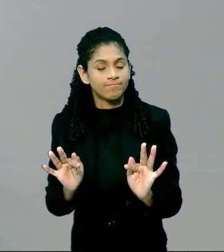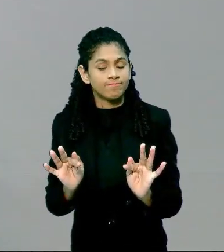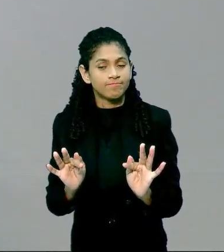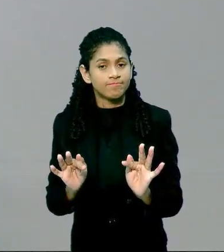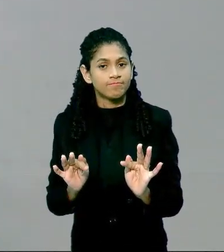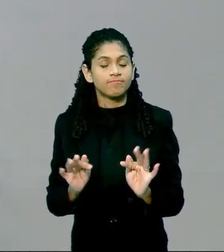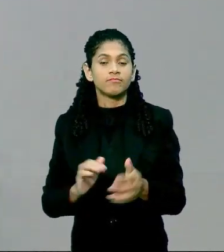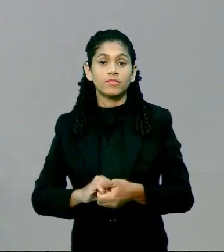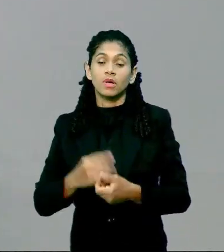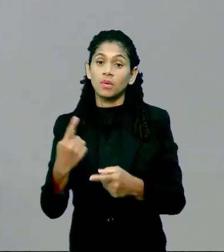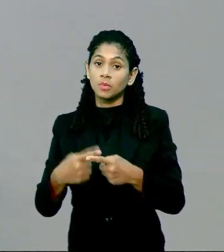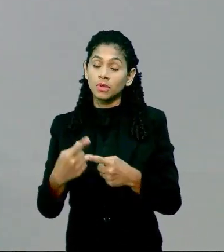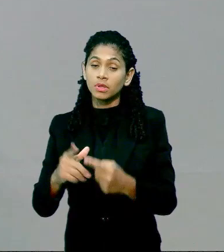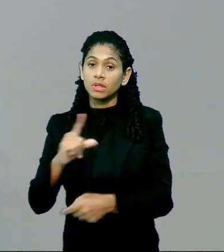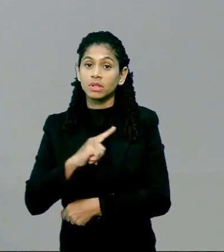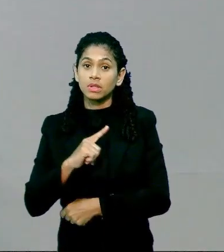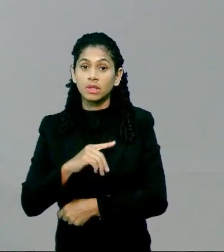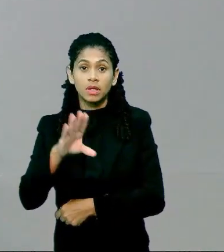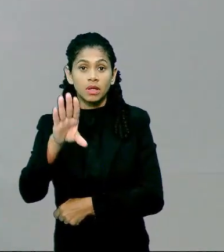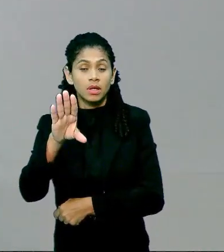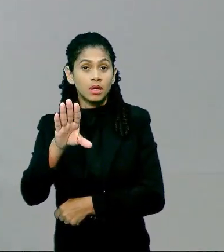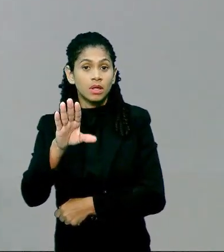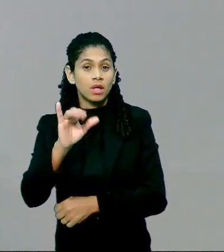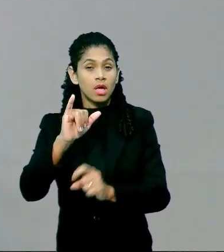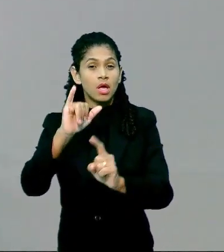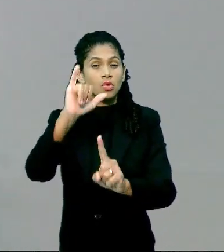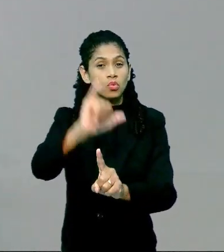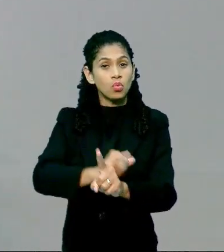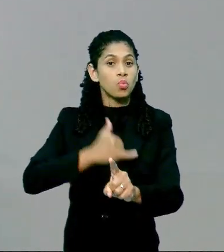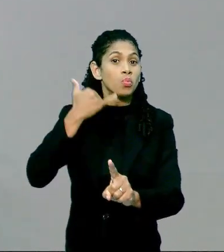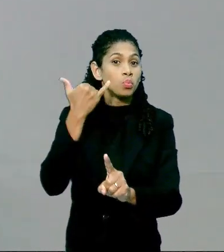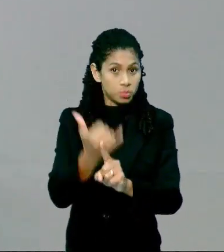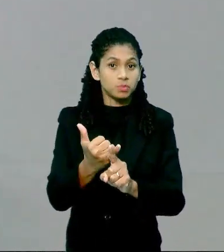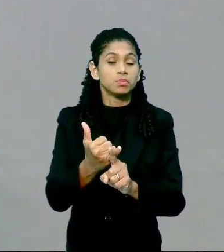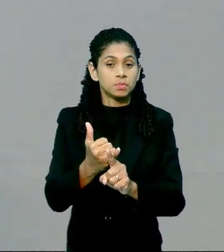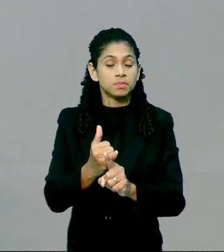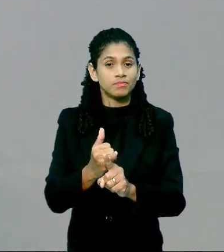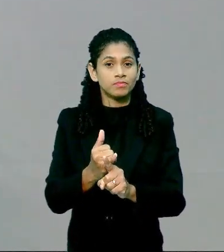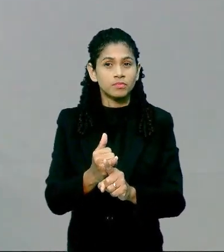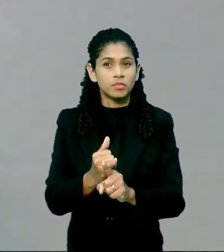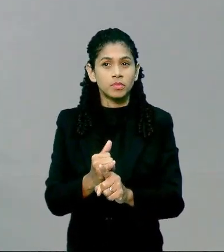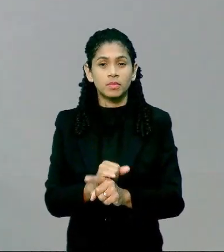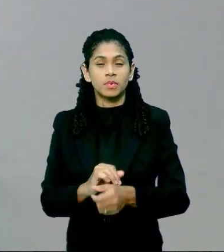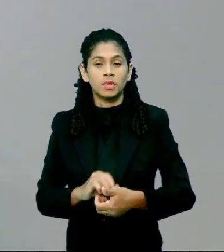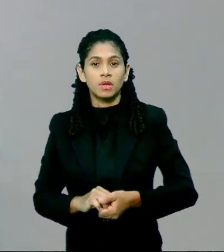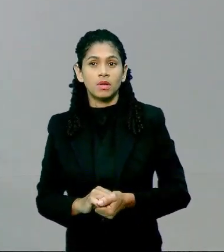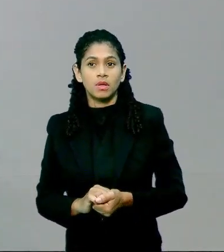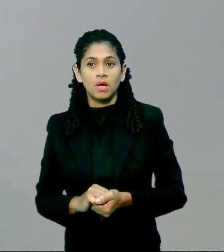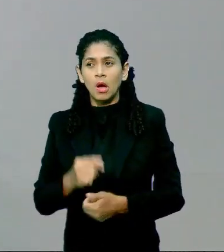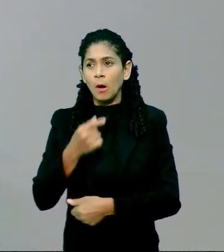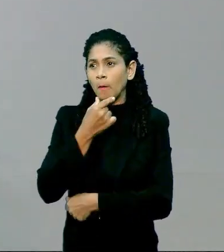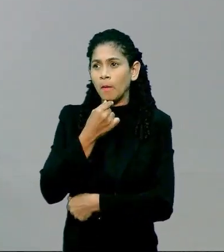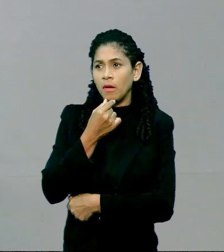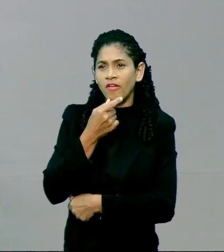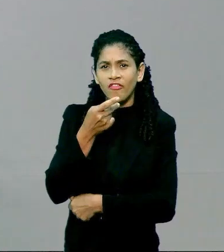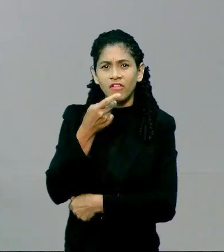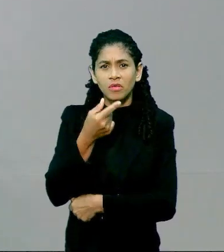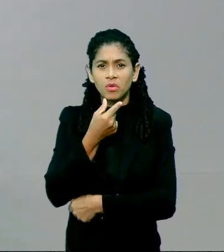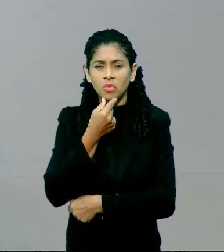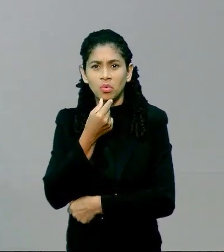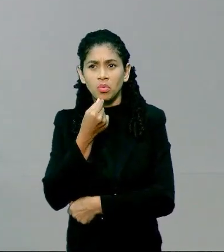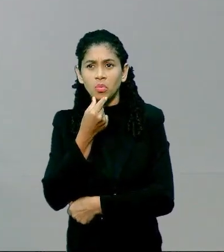a questão do bullying. O fulano chamou o menino de, sei lá, uma ofensa, um apelido